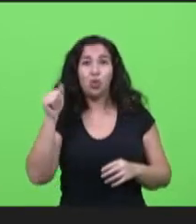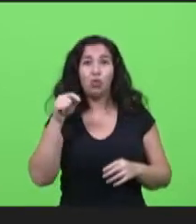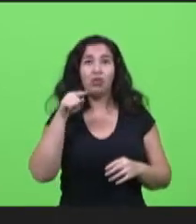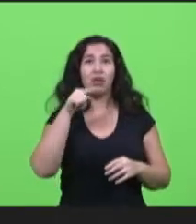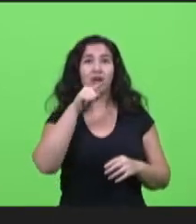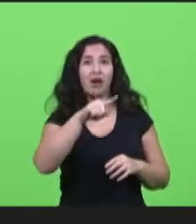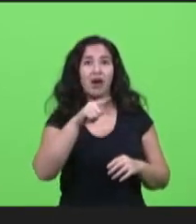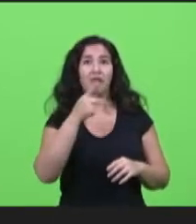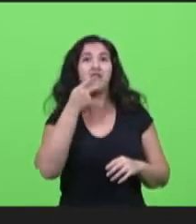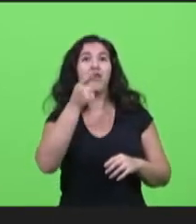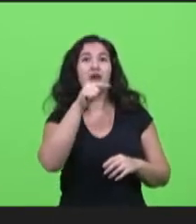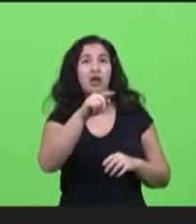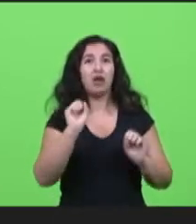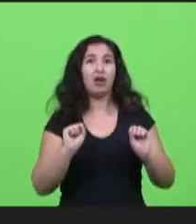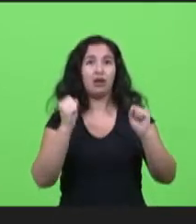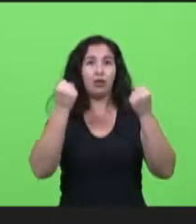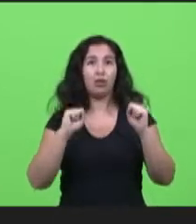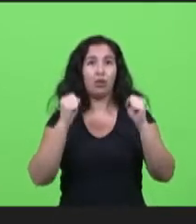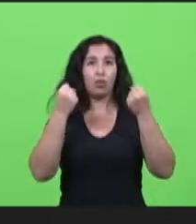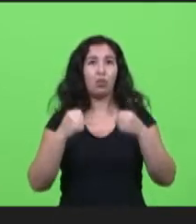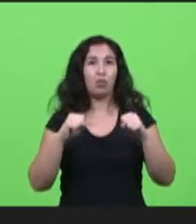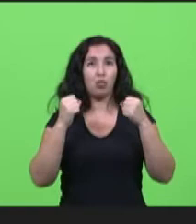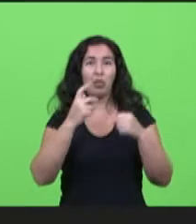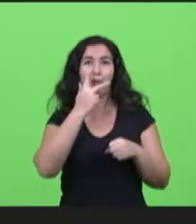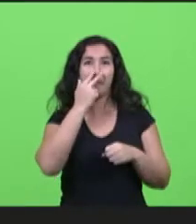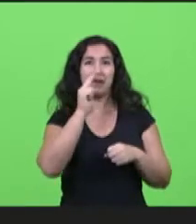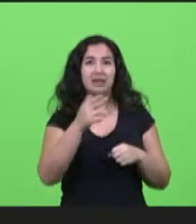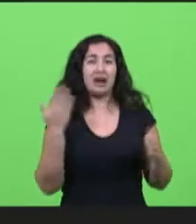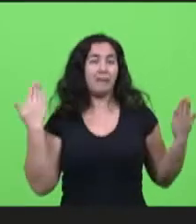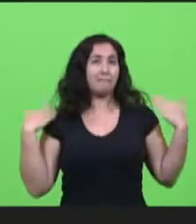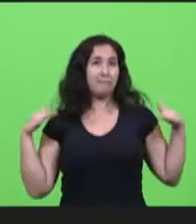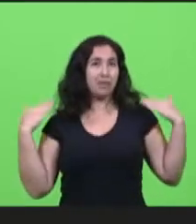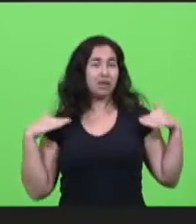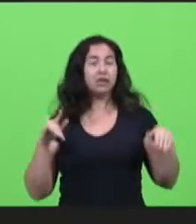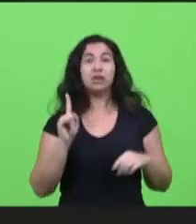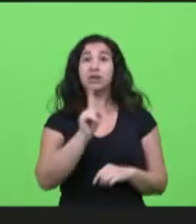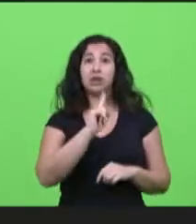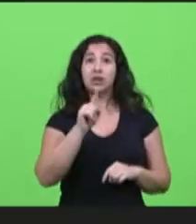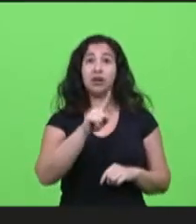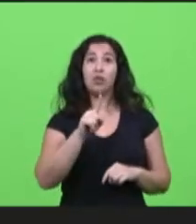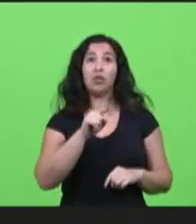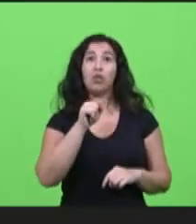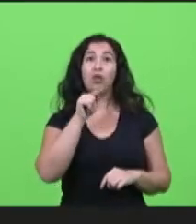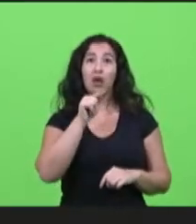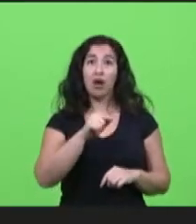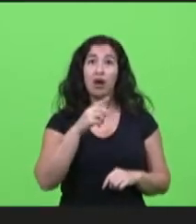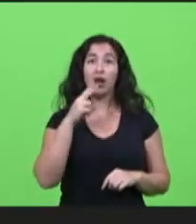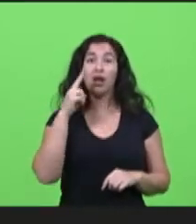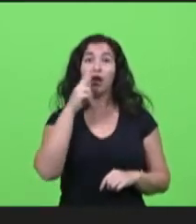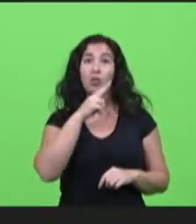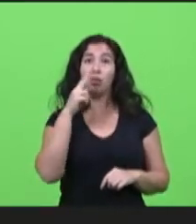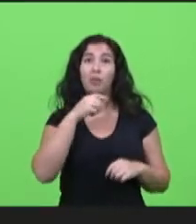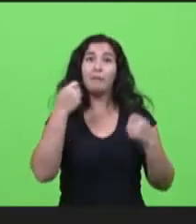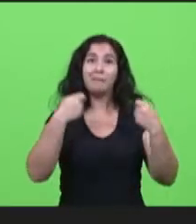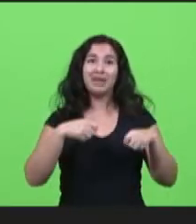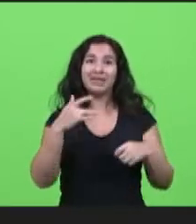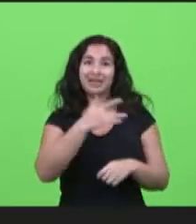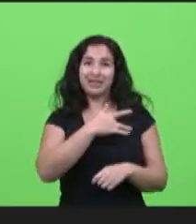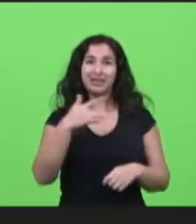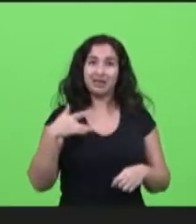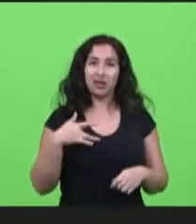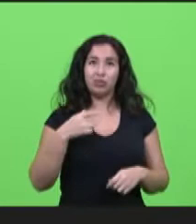física seria lazer. Considero ela, sim, uma parte do fundamental da estrutura da saúde do ser